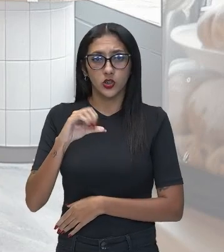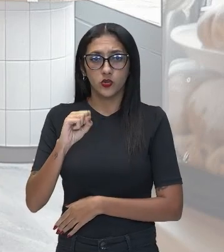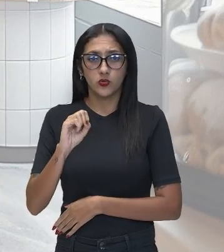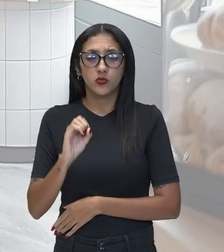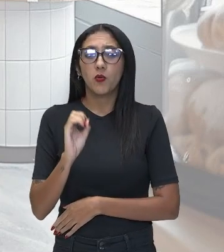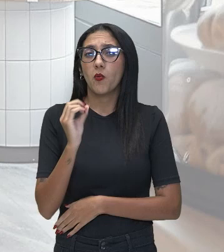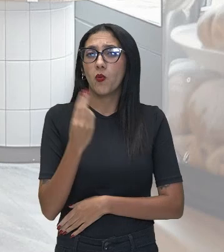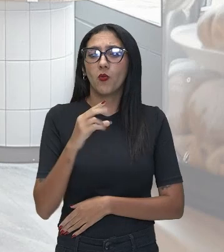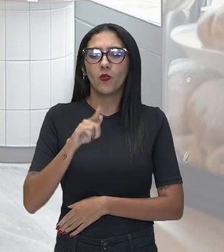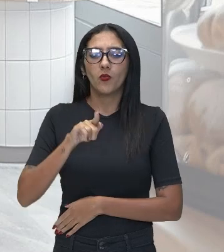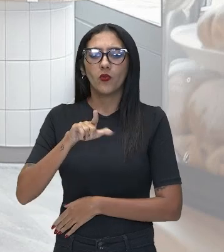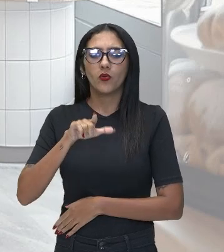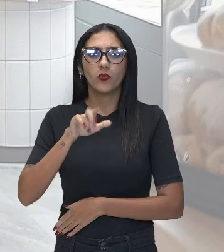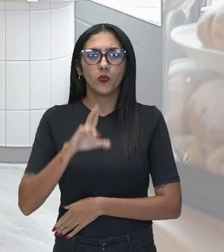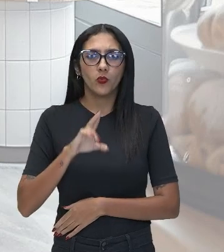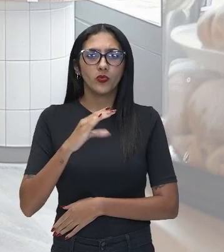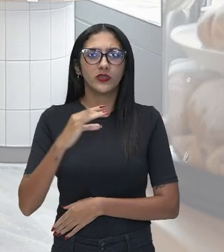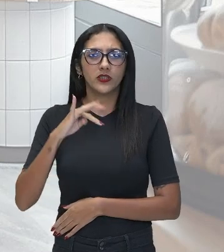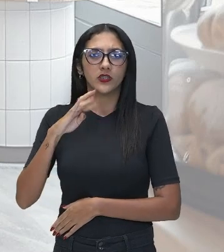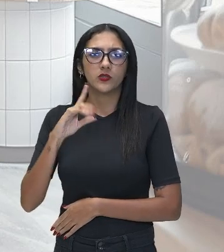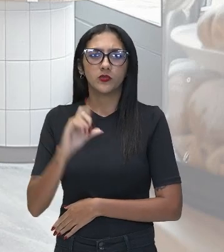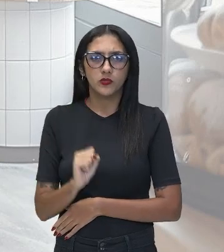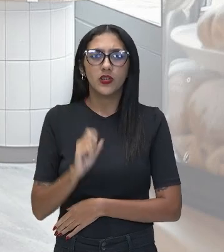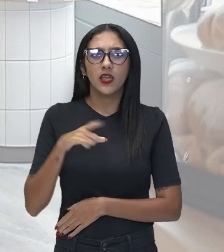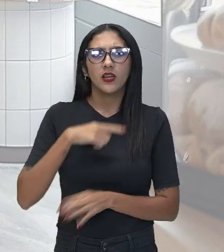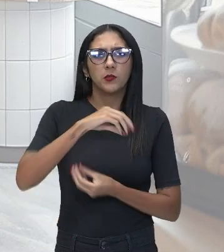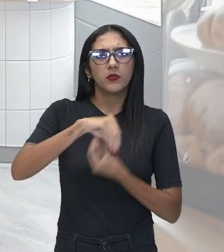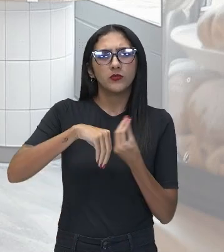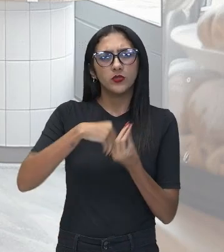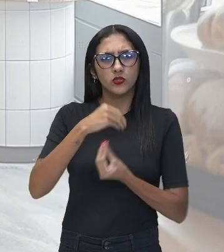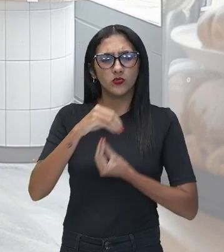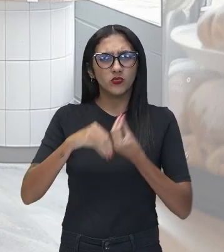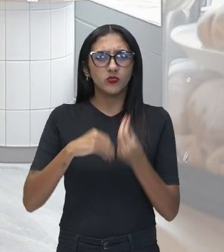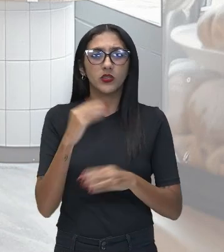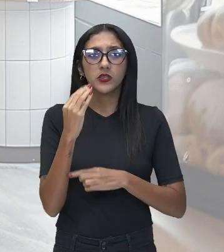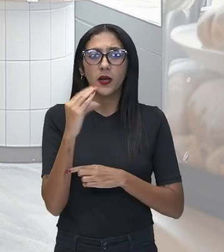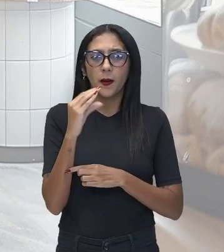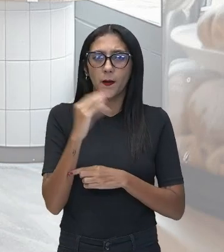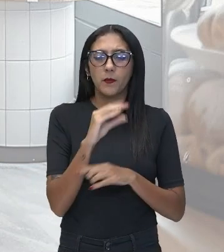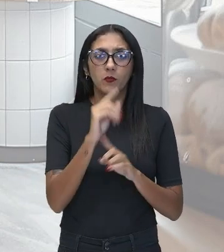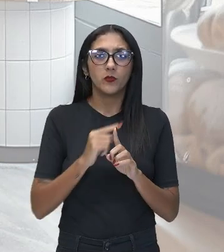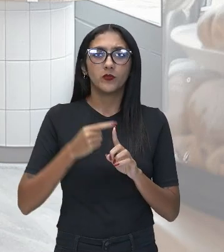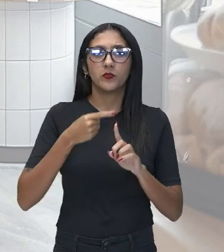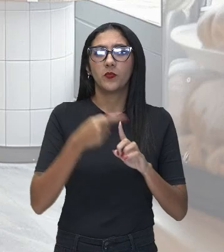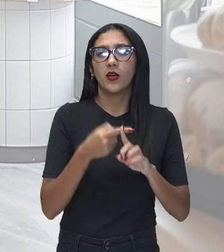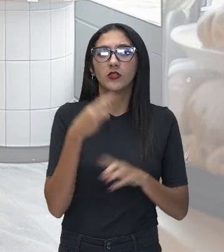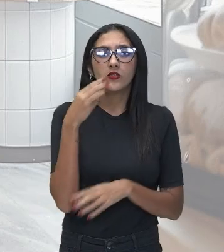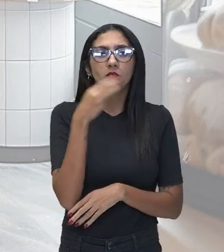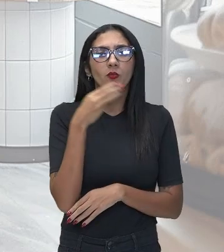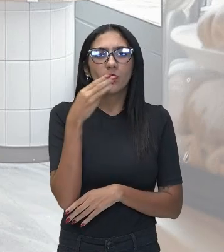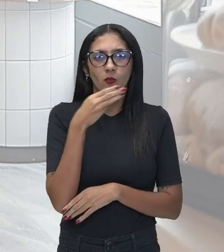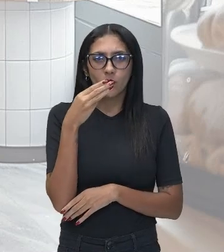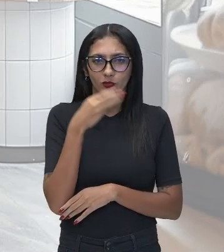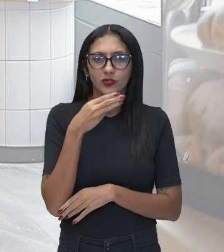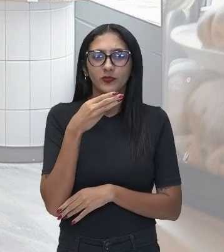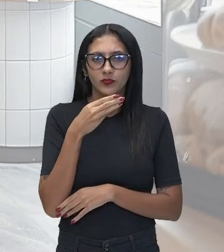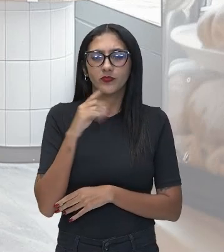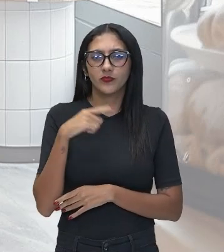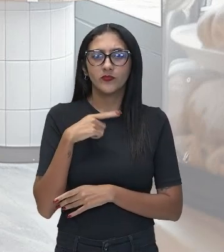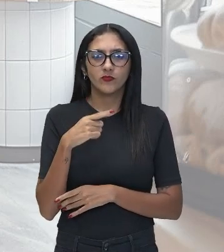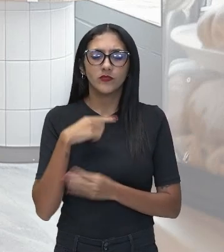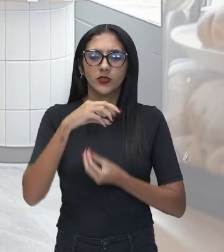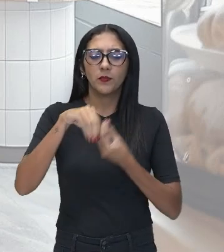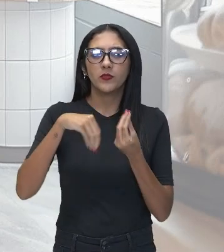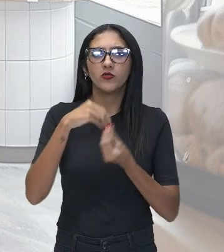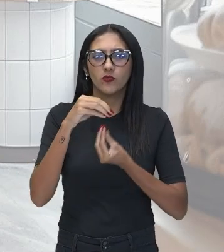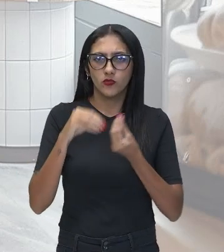são hidratos de carbonos e açúcares. Então, quando a gente está falando de carboidrato, a gente está falando de hidratos de